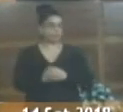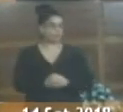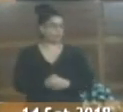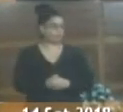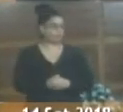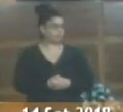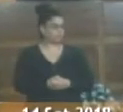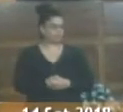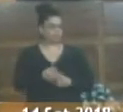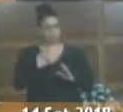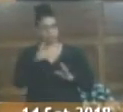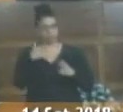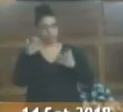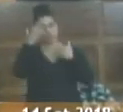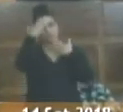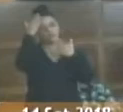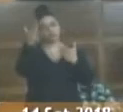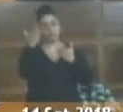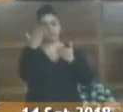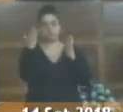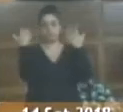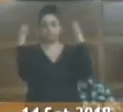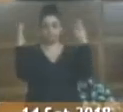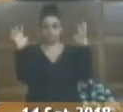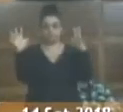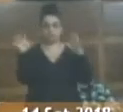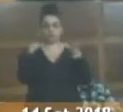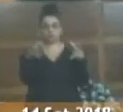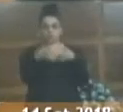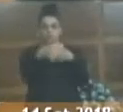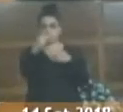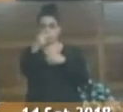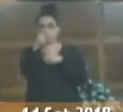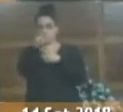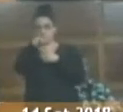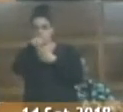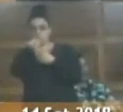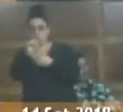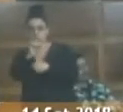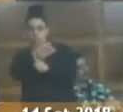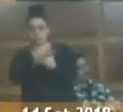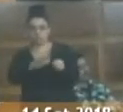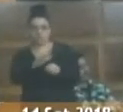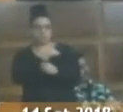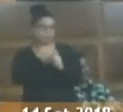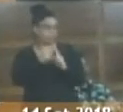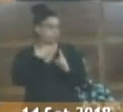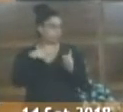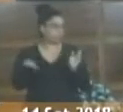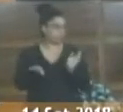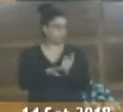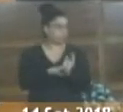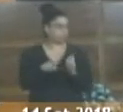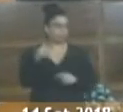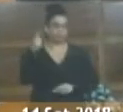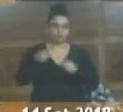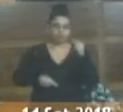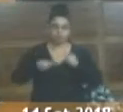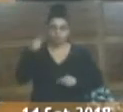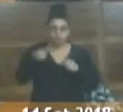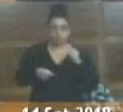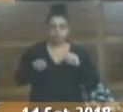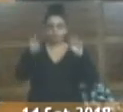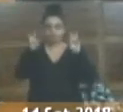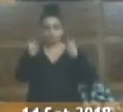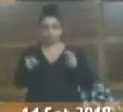É isso, quero agradecer, parabenizar a comunidade de Palmas por trazer, por provocar esse debate, esse